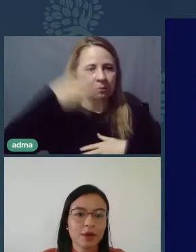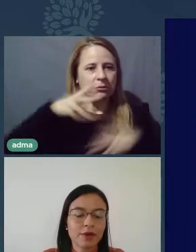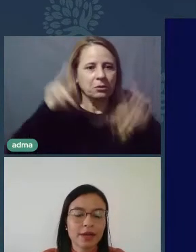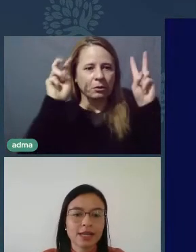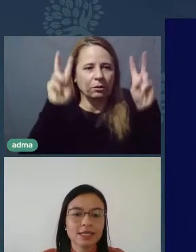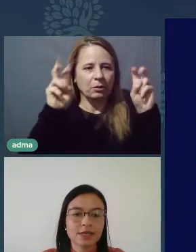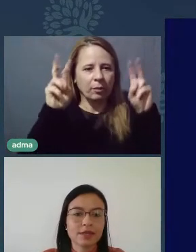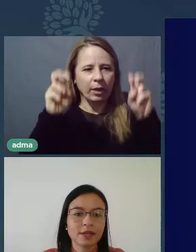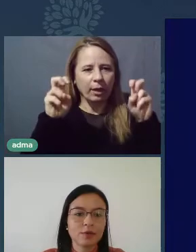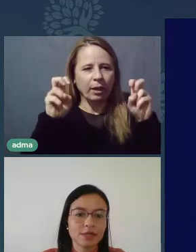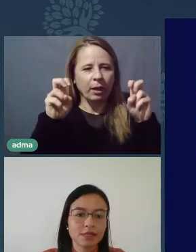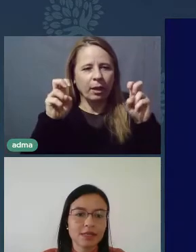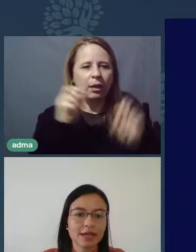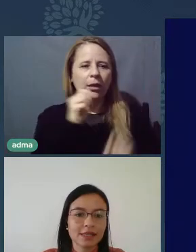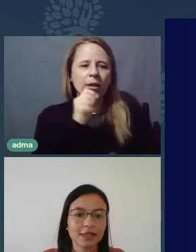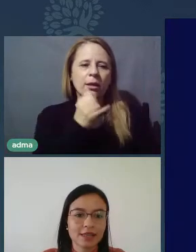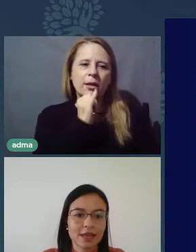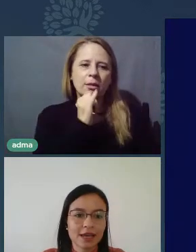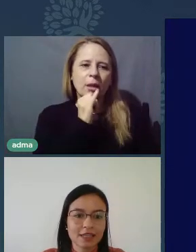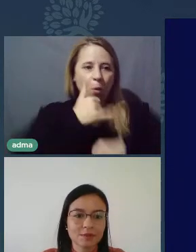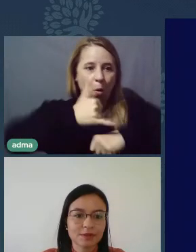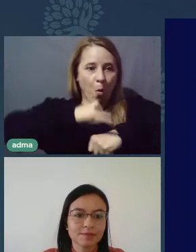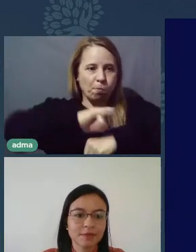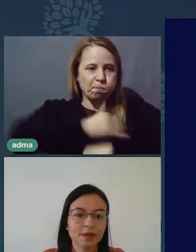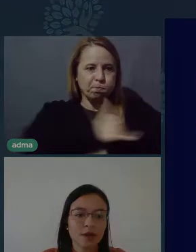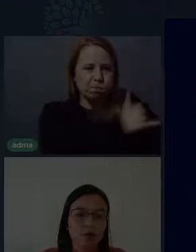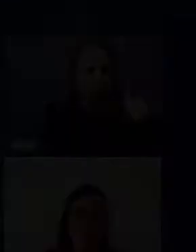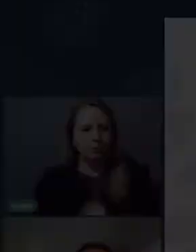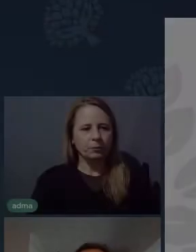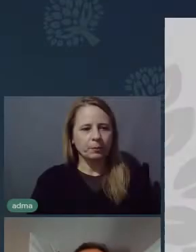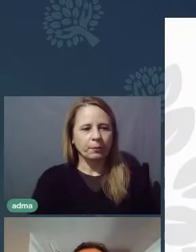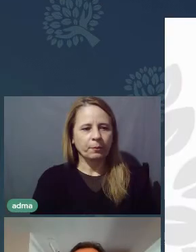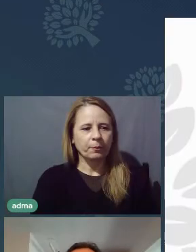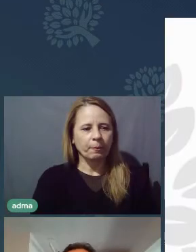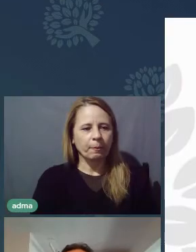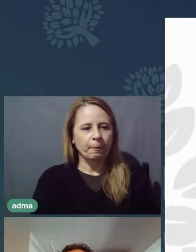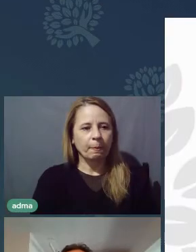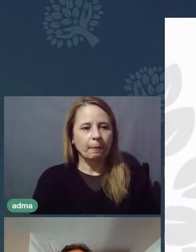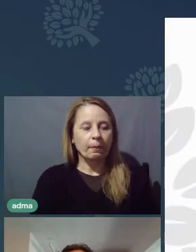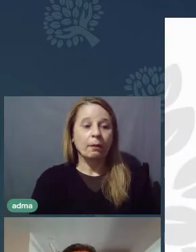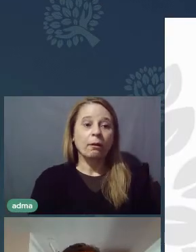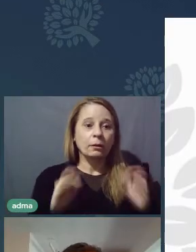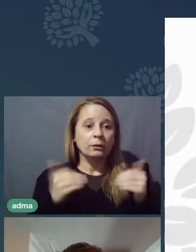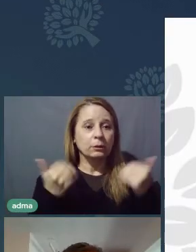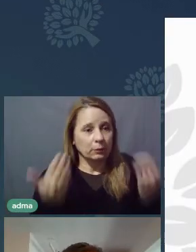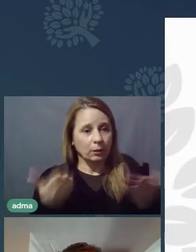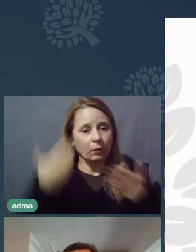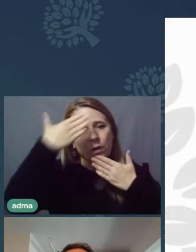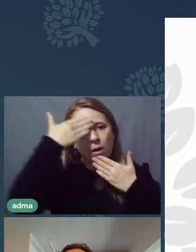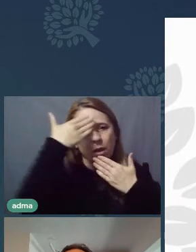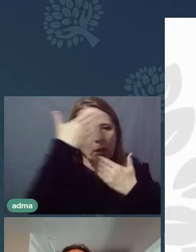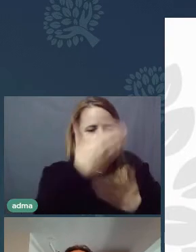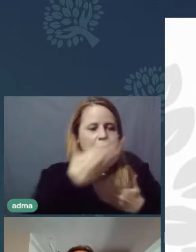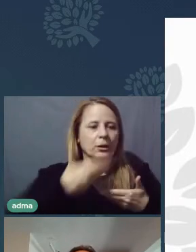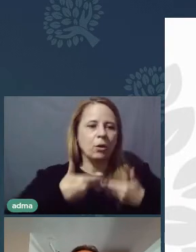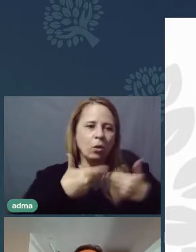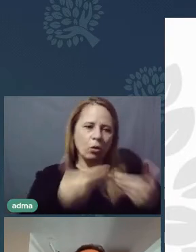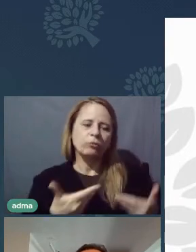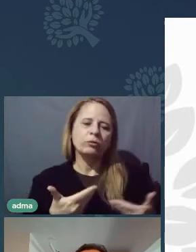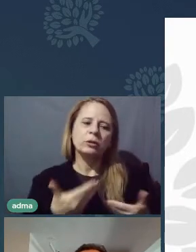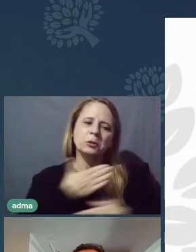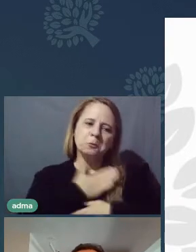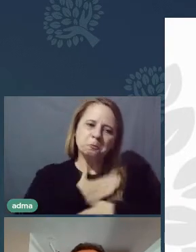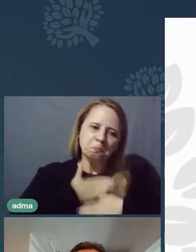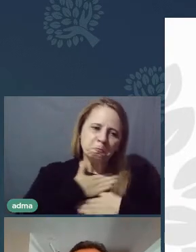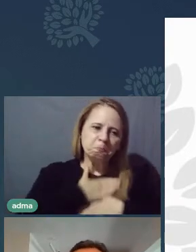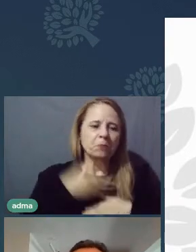tema é qual a relação entre a obesidade e a asma. Então, inicialmente quero agradecer muito o convite, é uma honra estar aqui falando logo